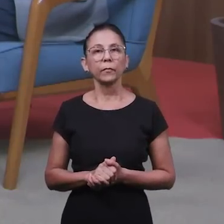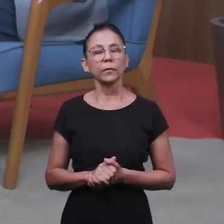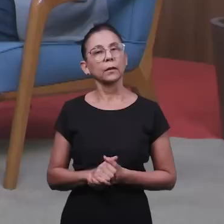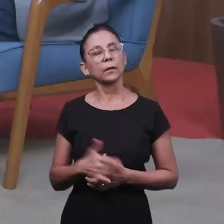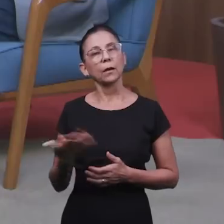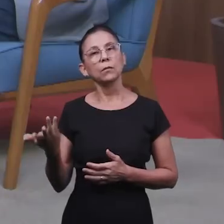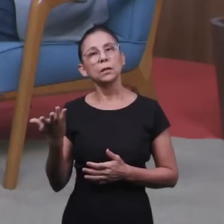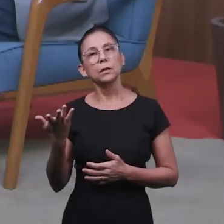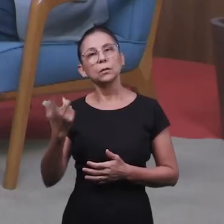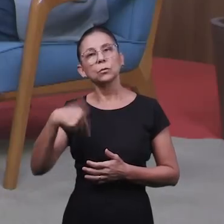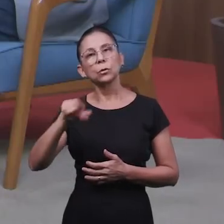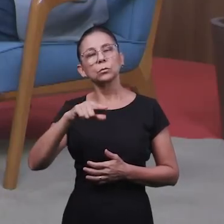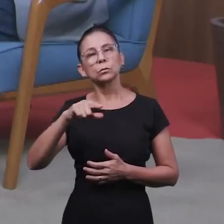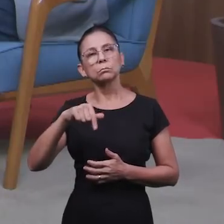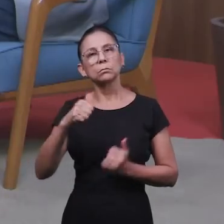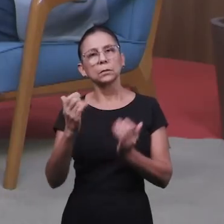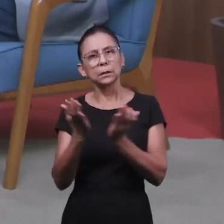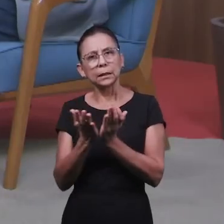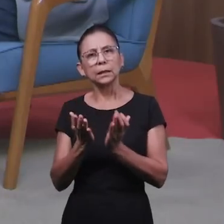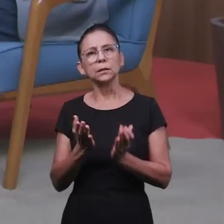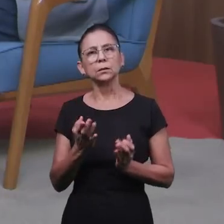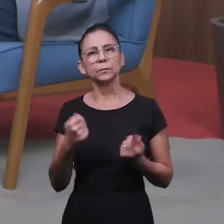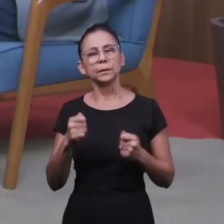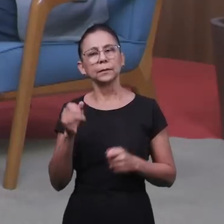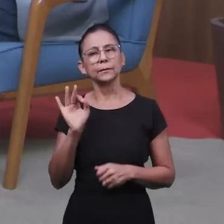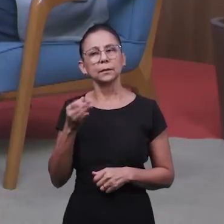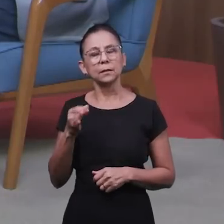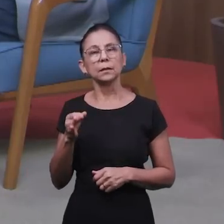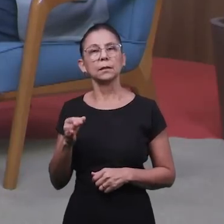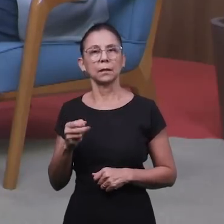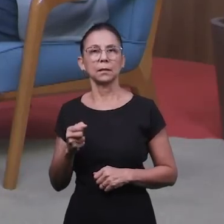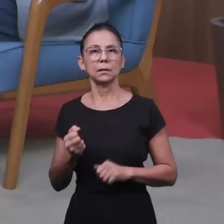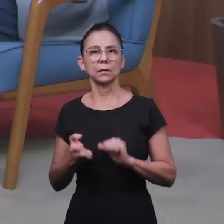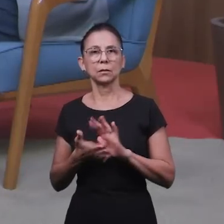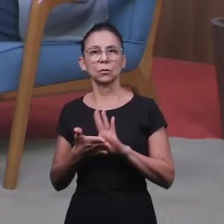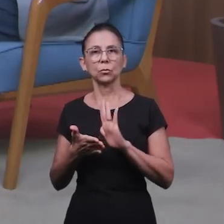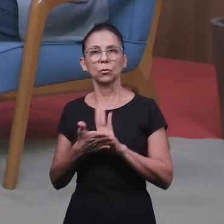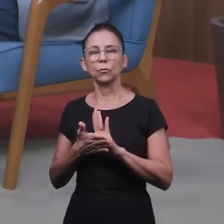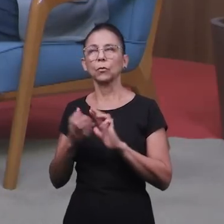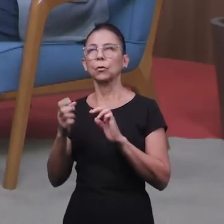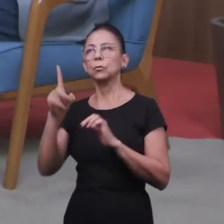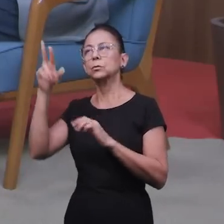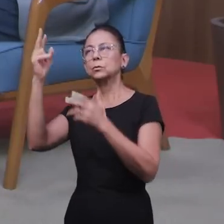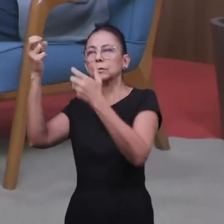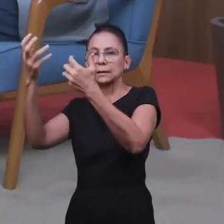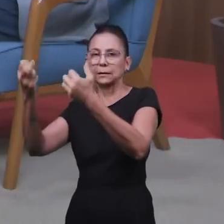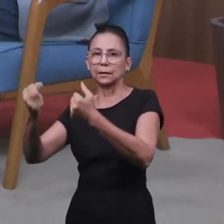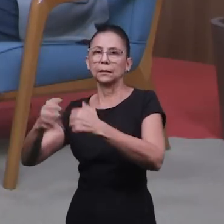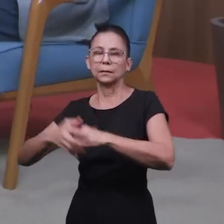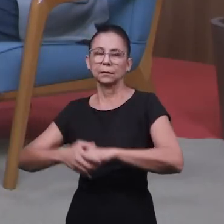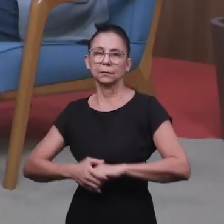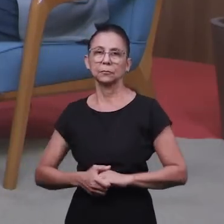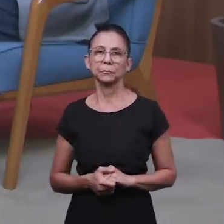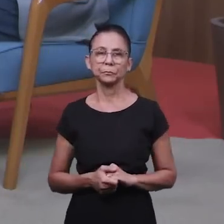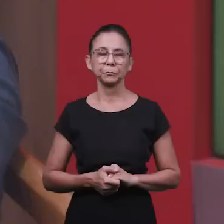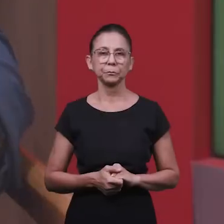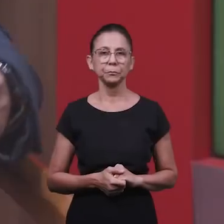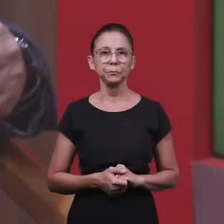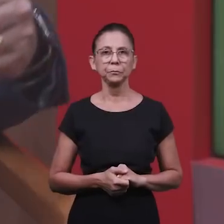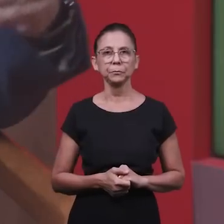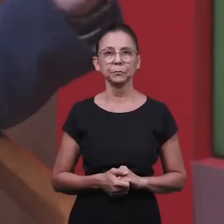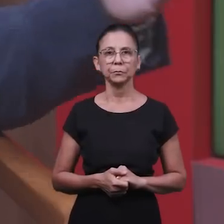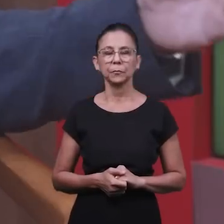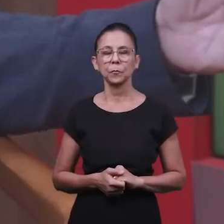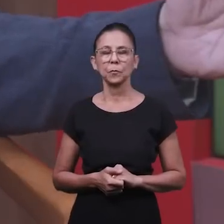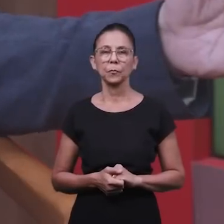estar preocupado com isso, no sentido de ter certeza de que a sua adoração é em espírito e em verdade. E esse texto que o Sérgio citou agora, né?